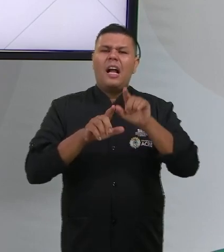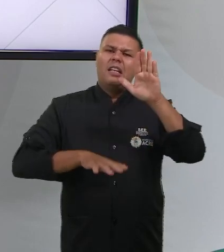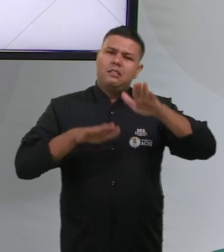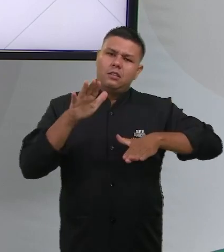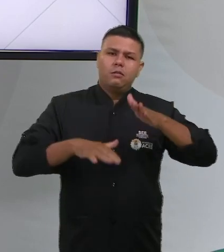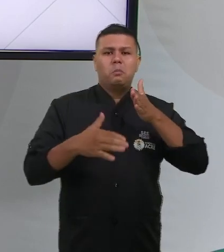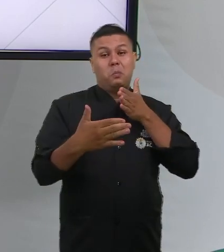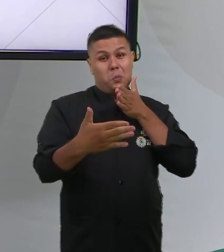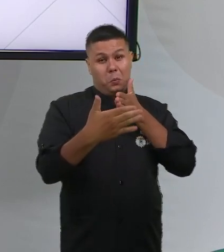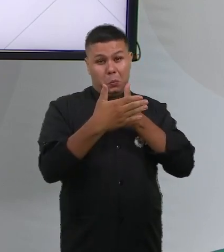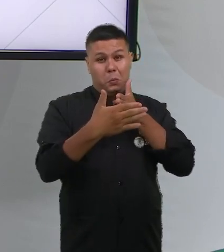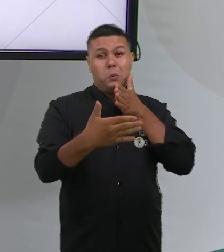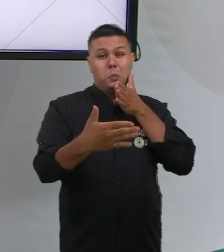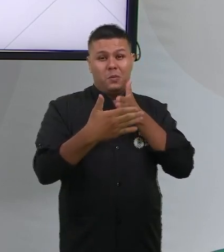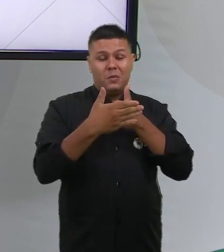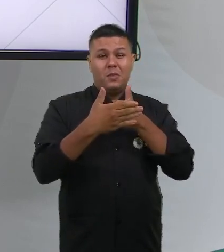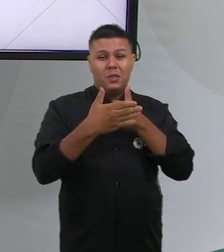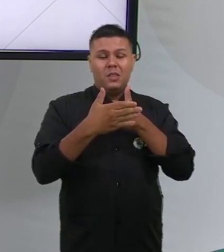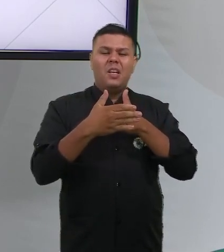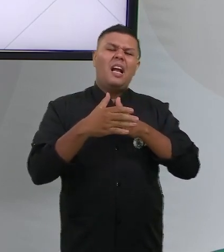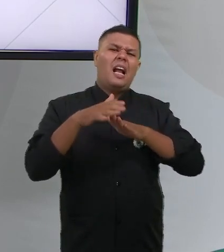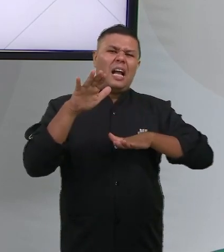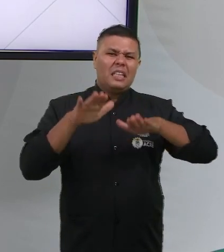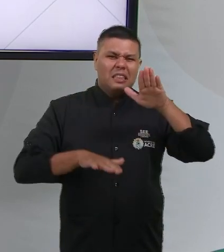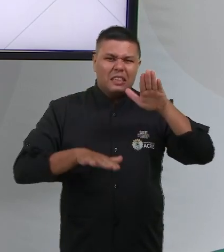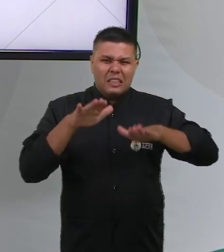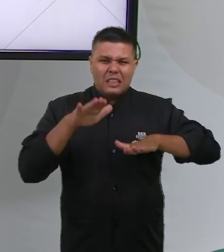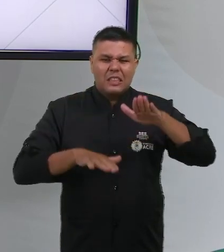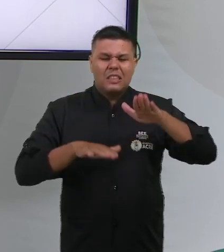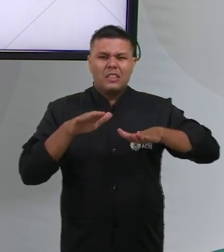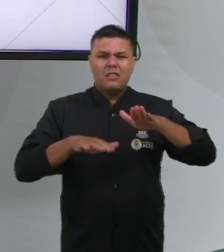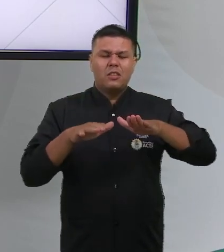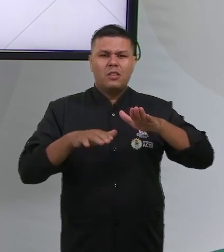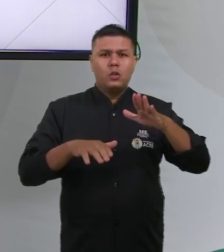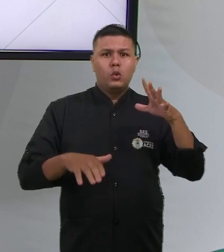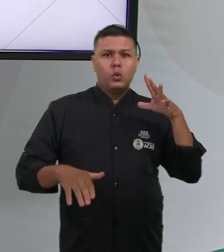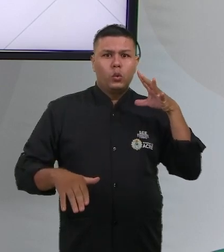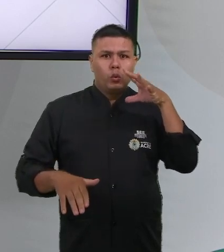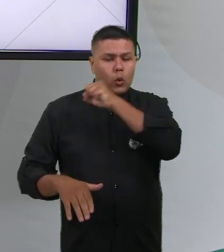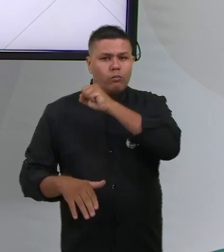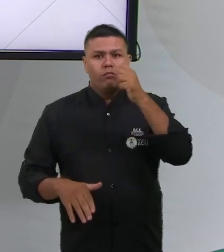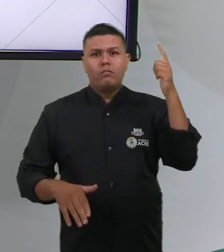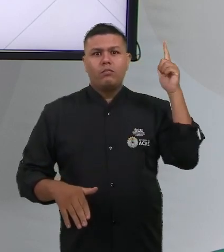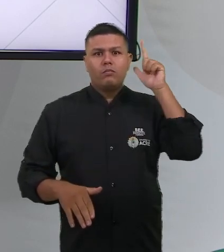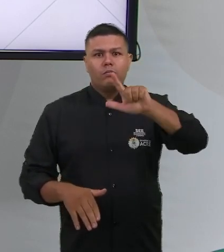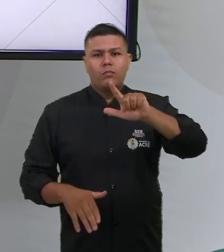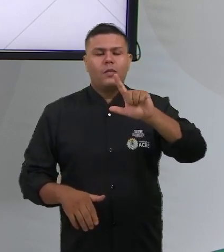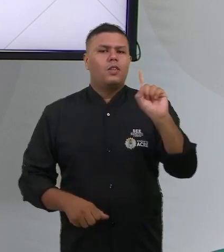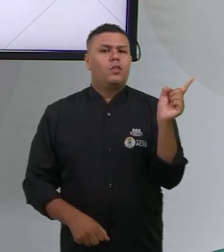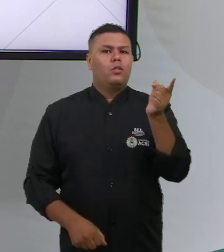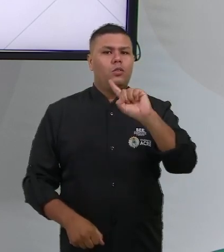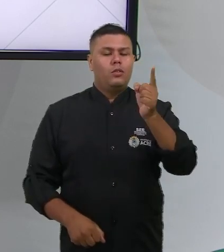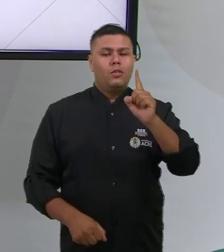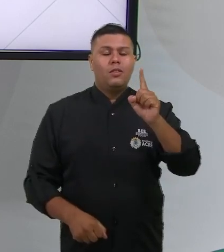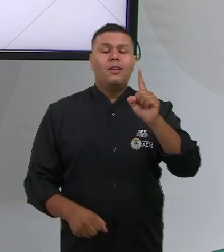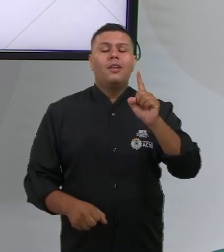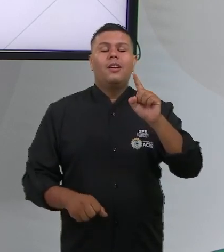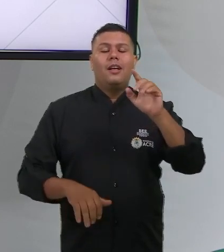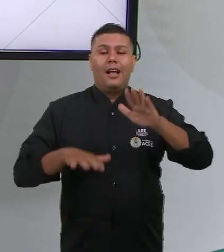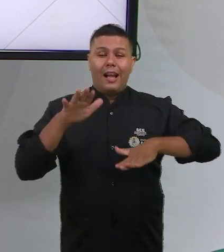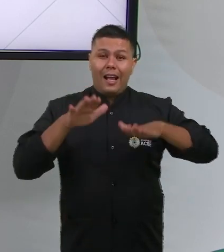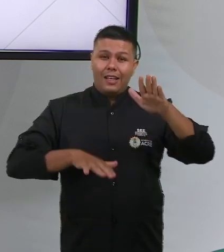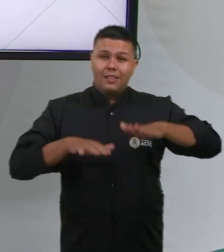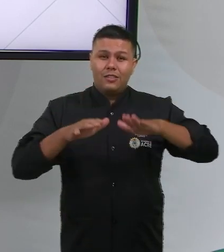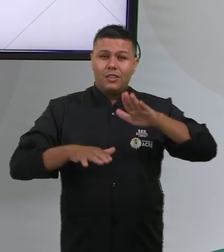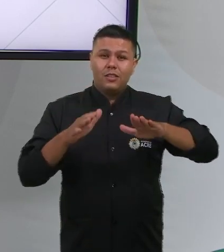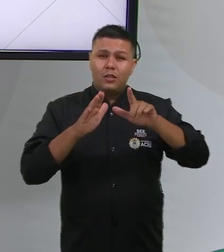obstáculo e muitas das vezes, momentaneamente, naquele instante, eles não serão alcançados. Né? Às vezes é preciso dar um passo atrás para dar